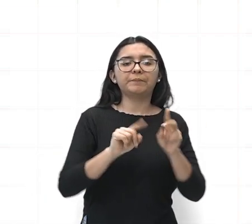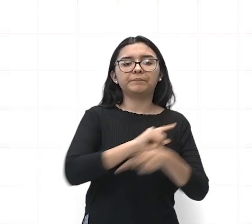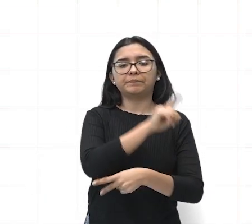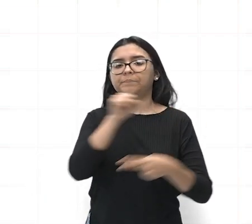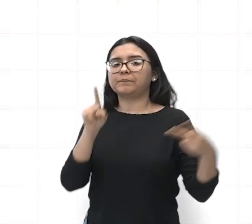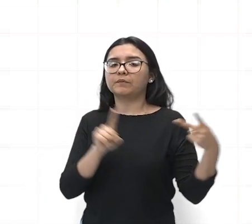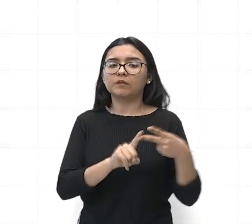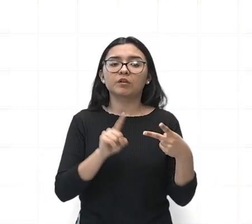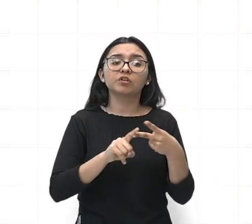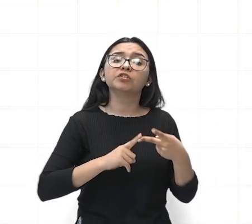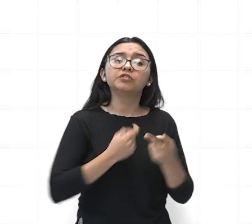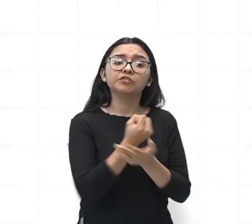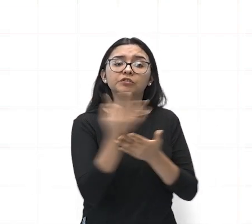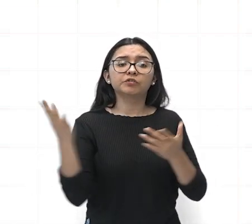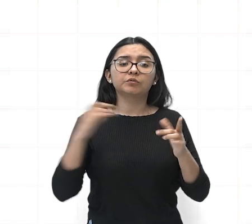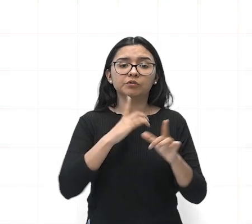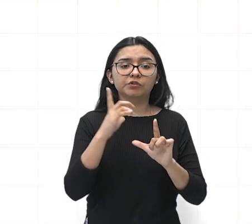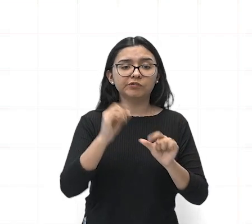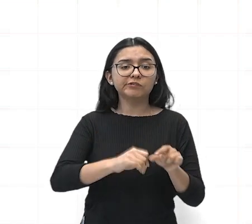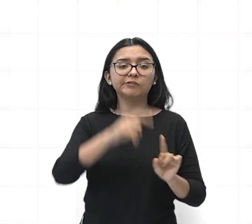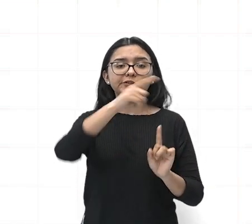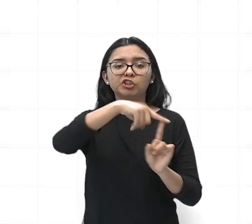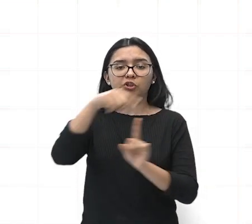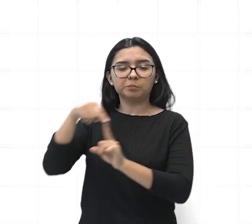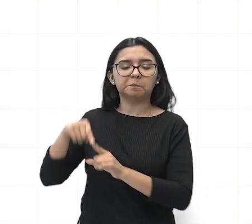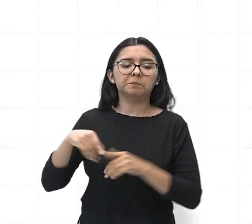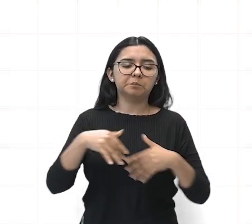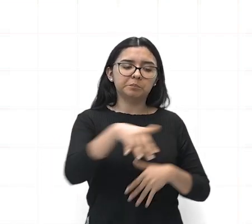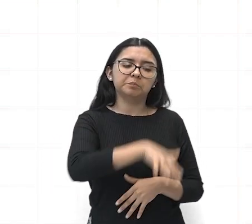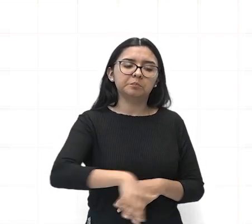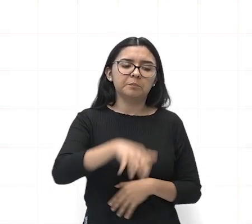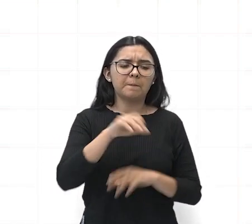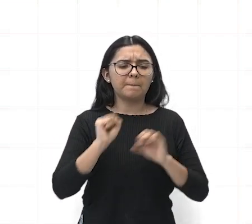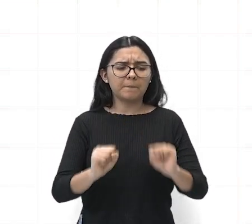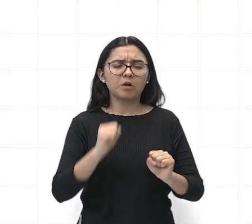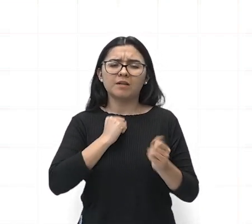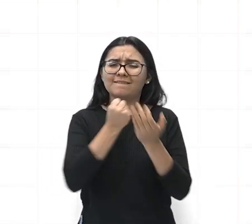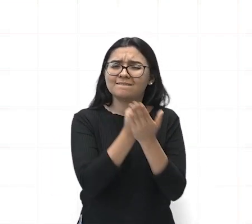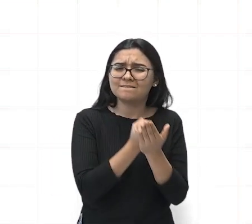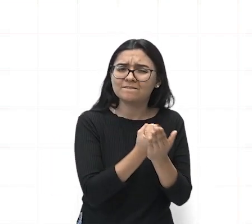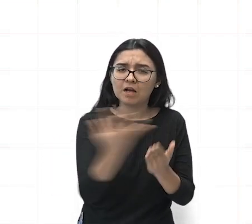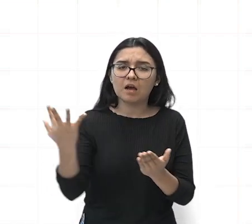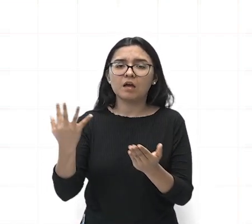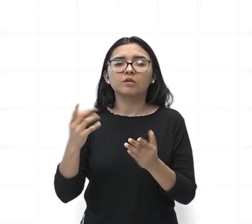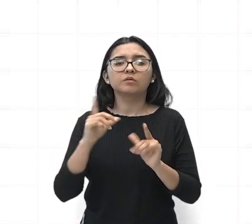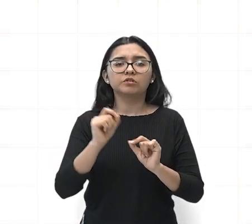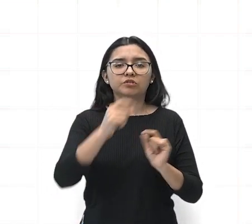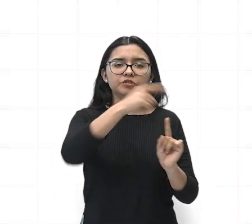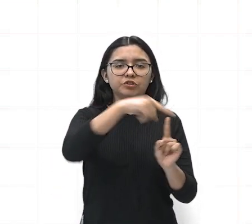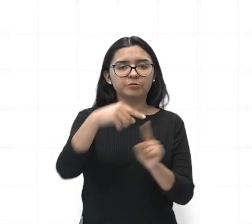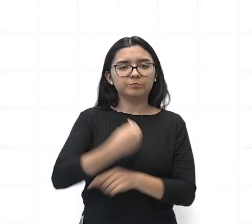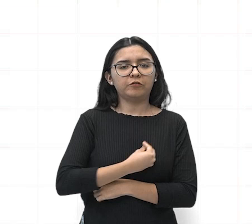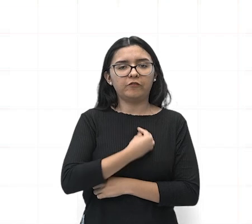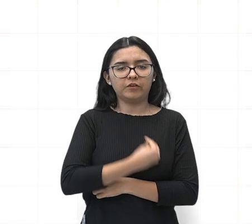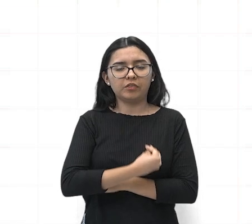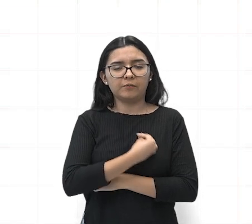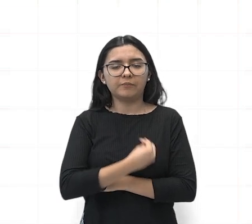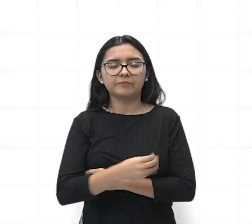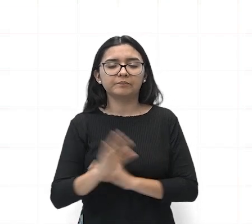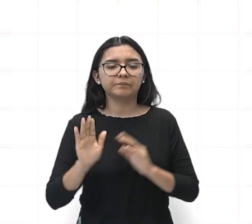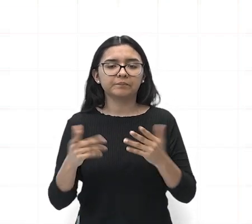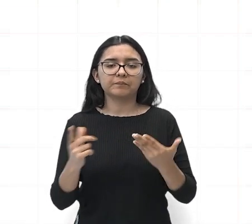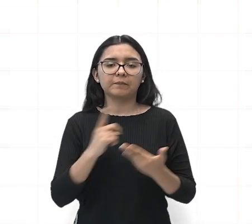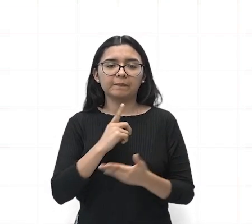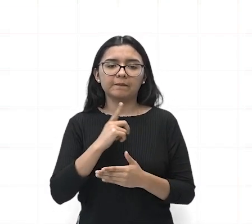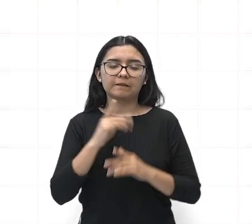de espécies, né? Naquele ambiente pode-se existir uma variedade de espécies. Então, vão